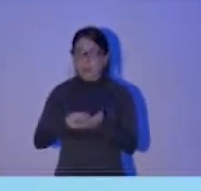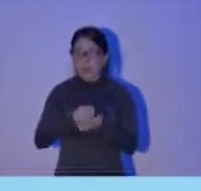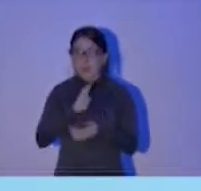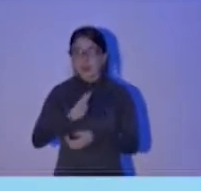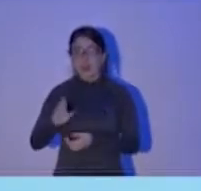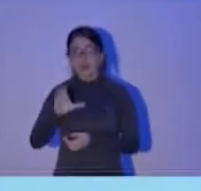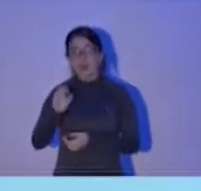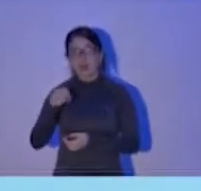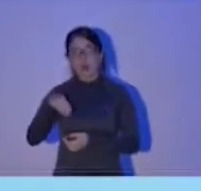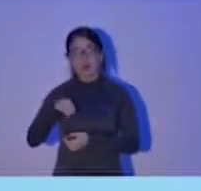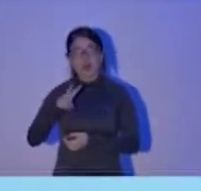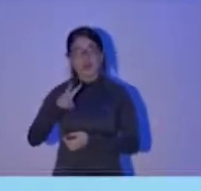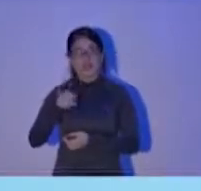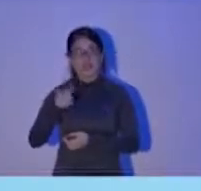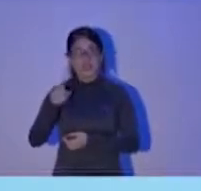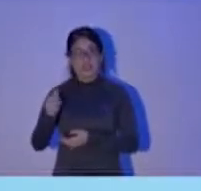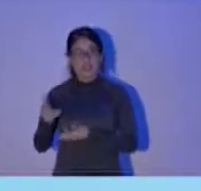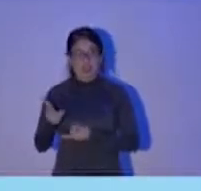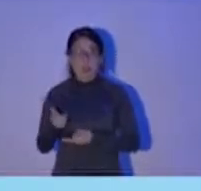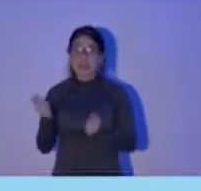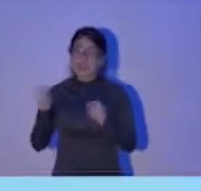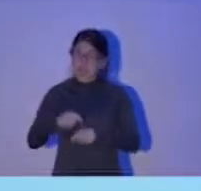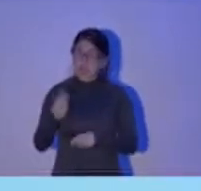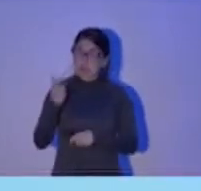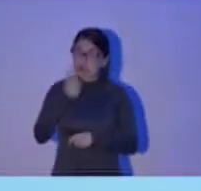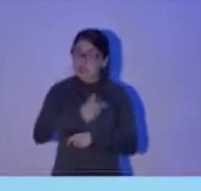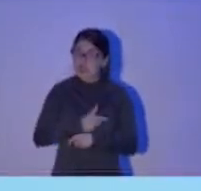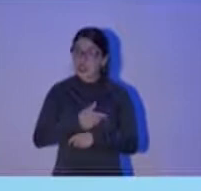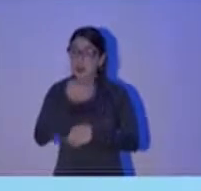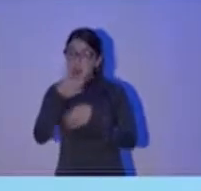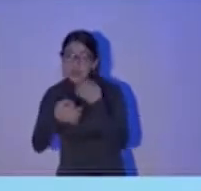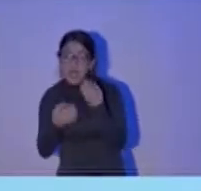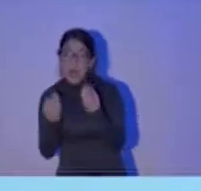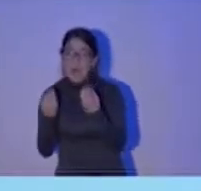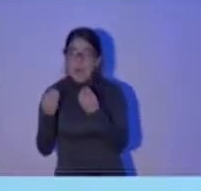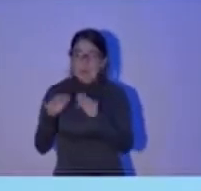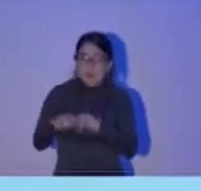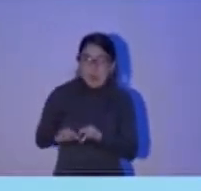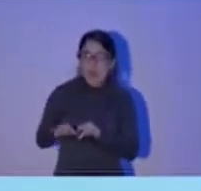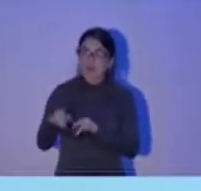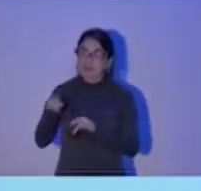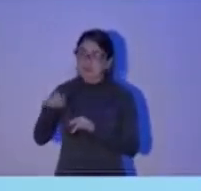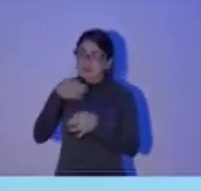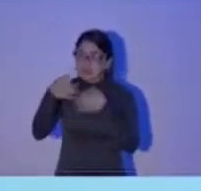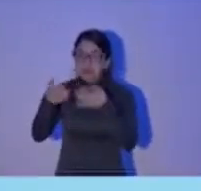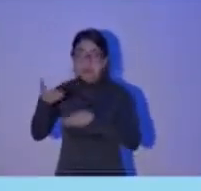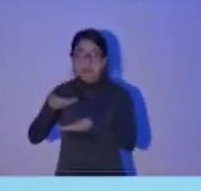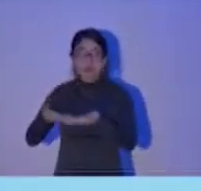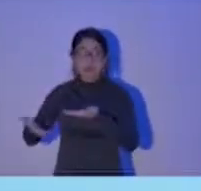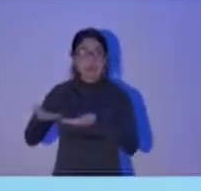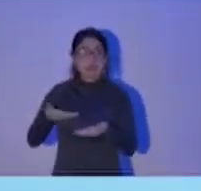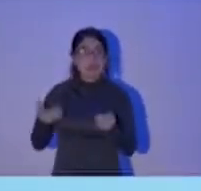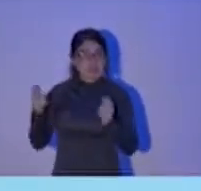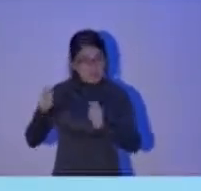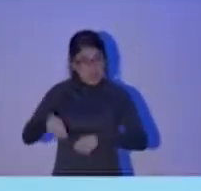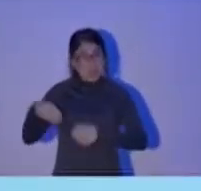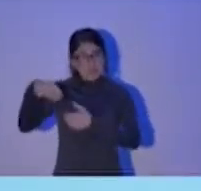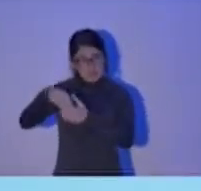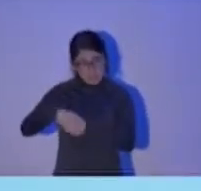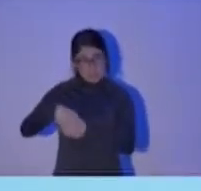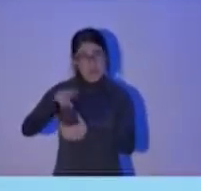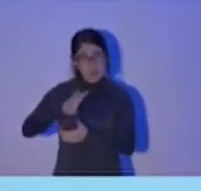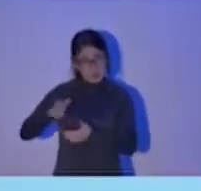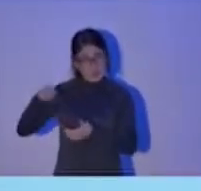comunicação, permite interação. Hoje é o maior repositório de legislação que serve de base para